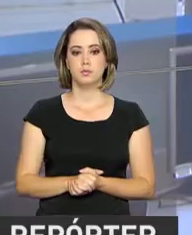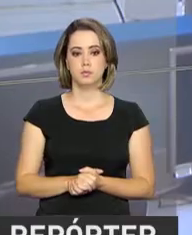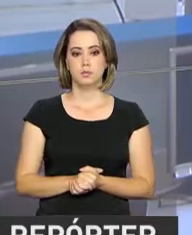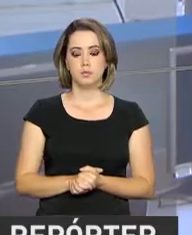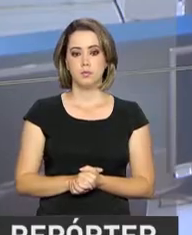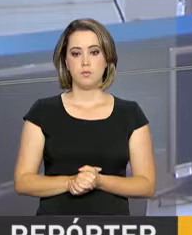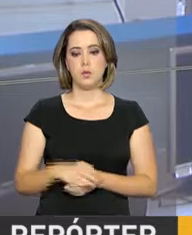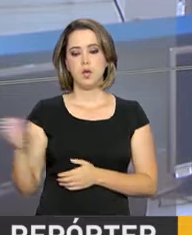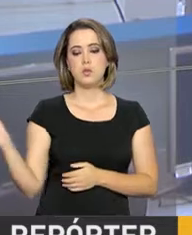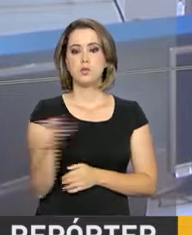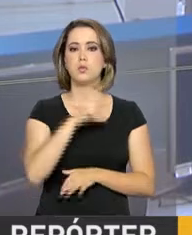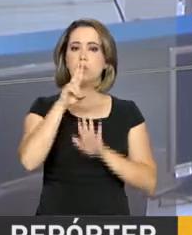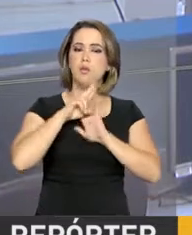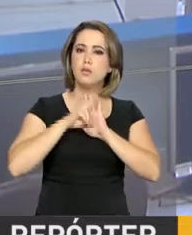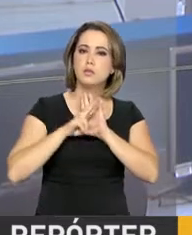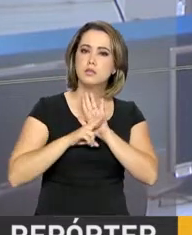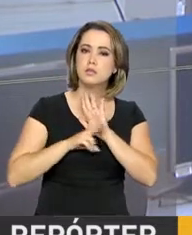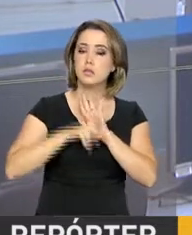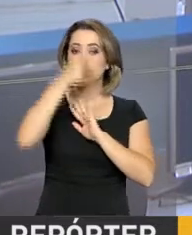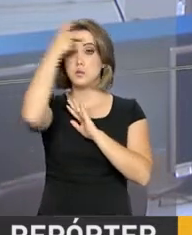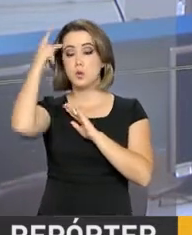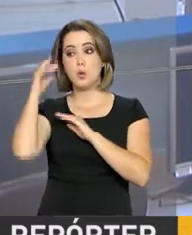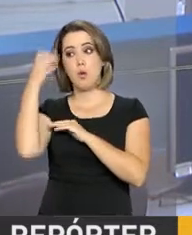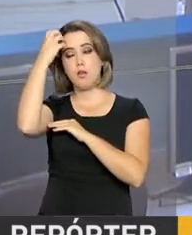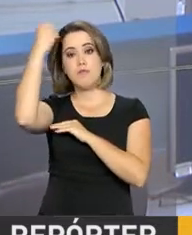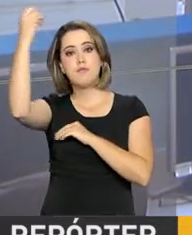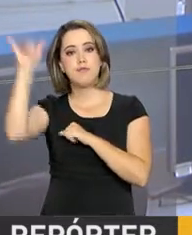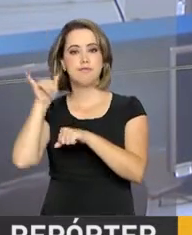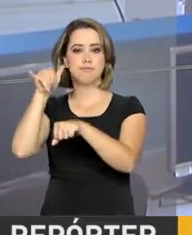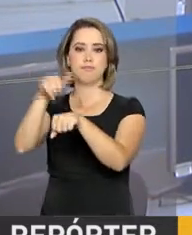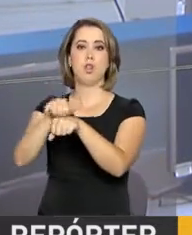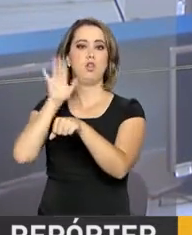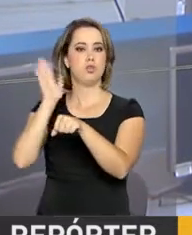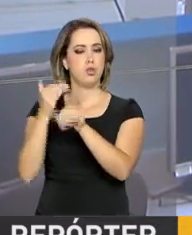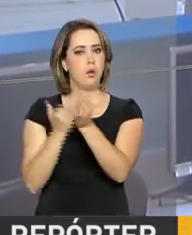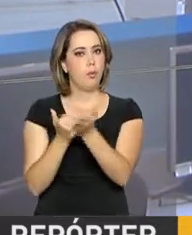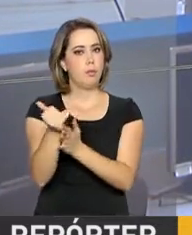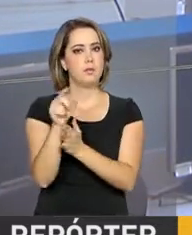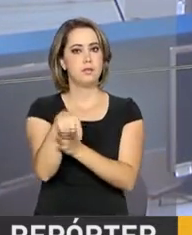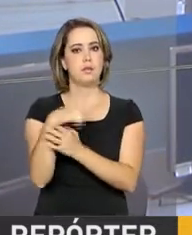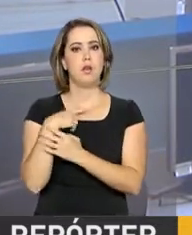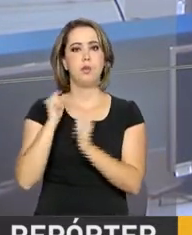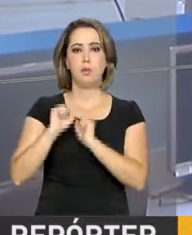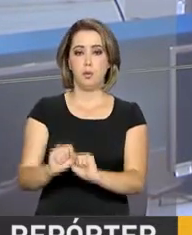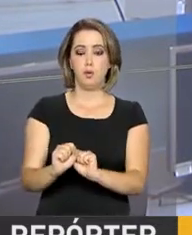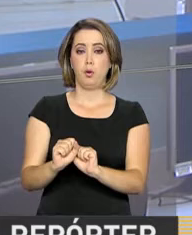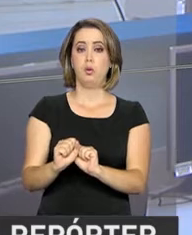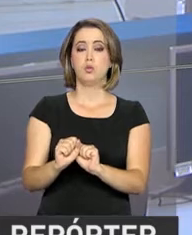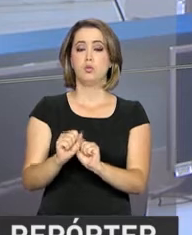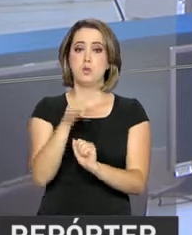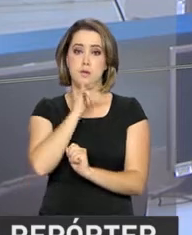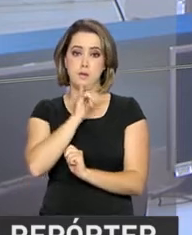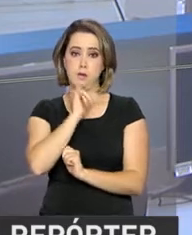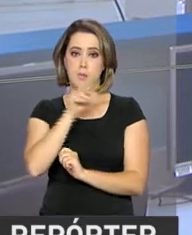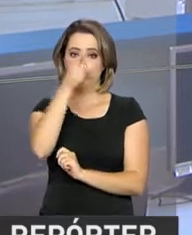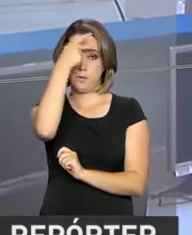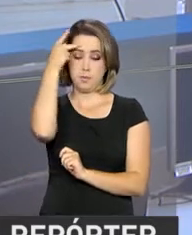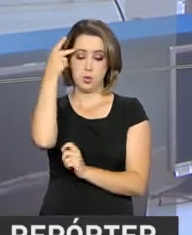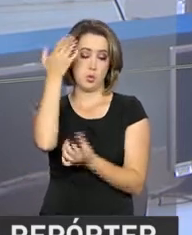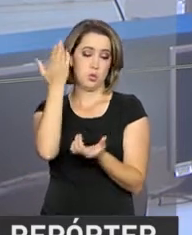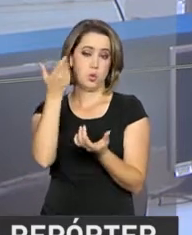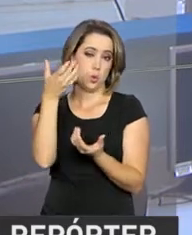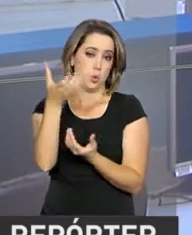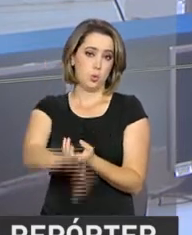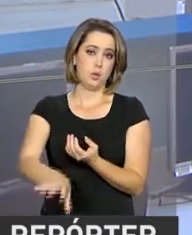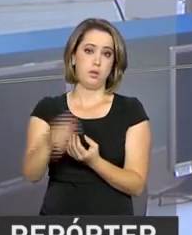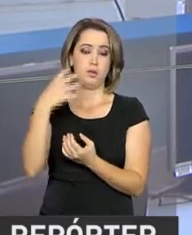as novas regras para quem viaja de avião já estão valendo as normas incluem a possibilidade de os passageiros desistiram da